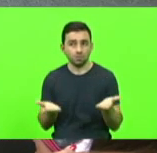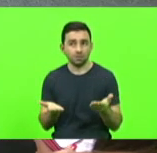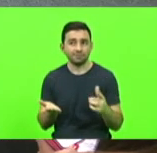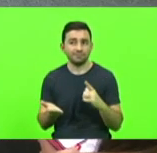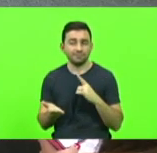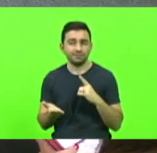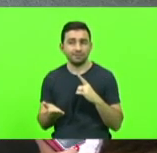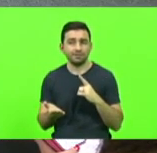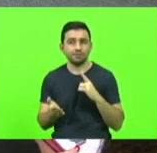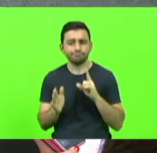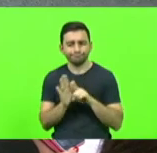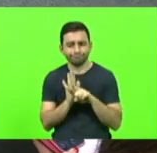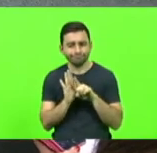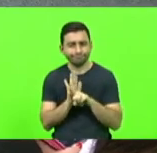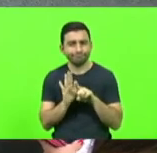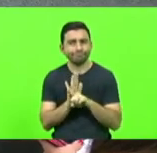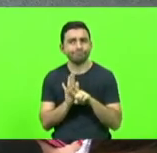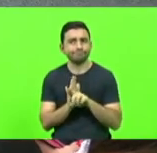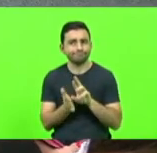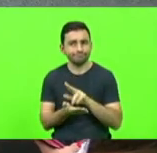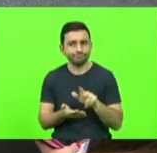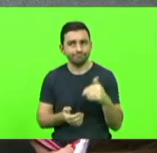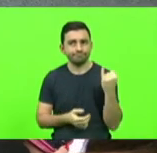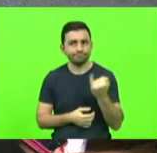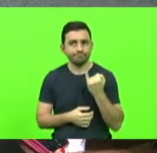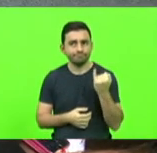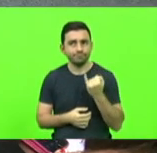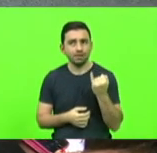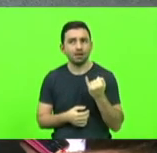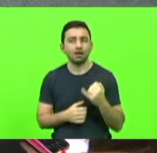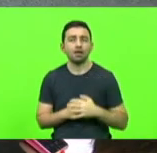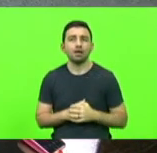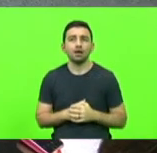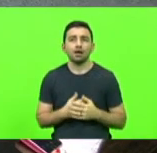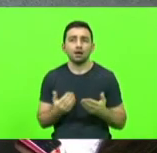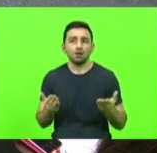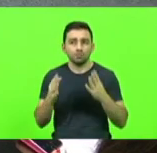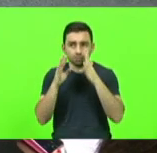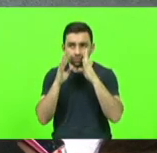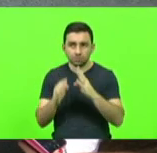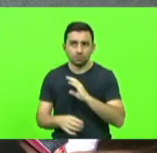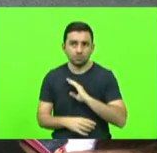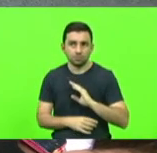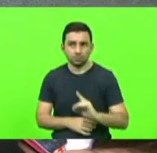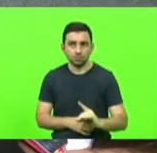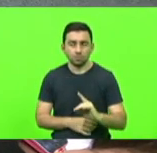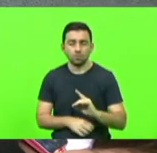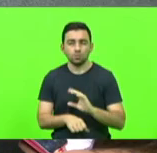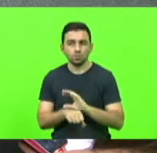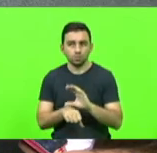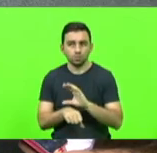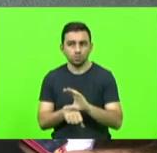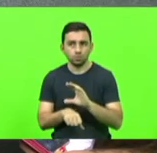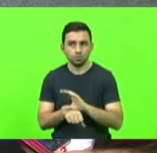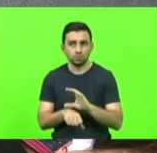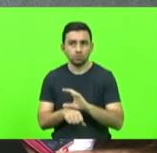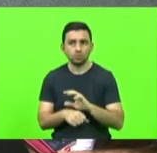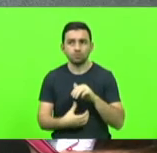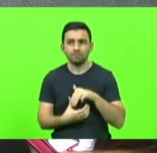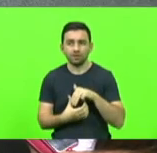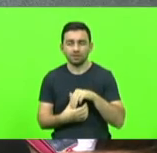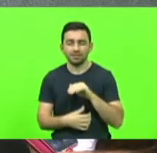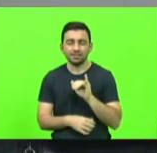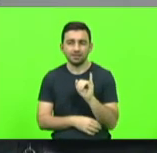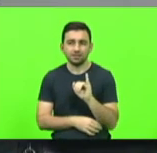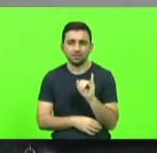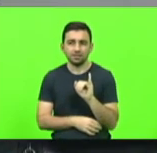de questionamentos importantes. Nós vamos agora ouvir a coordenação do curso de Fonoaudiologia da Univale de Itajaí,